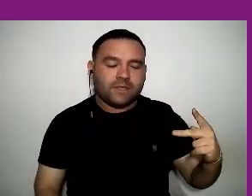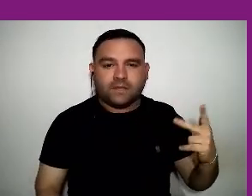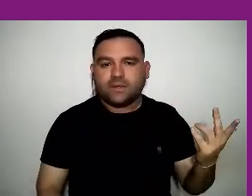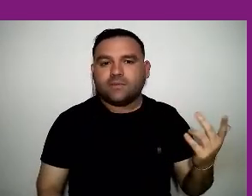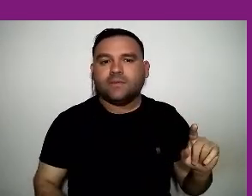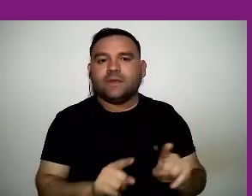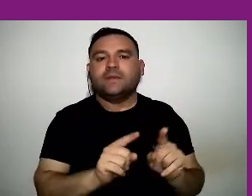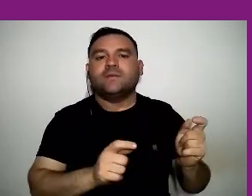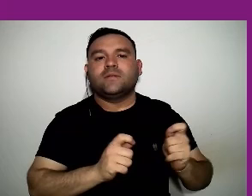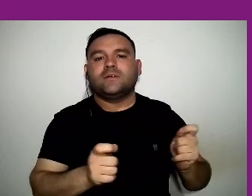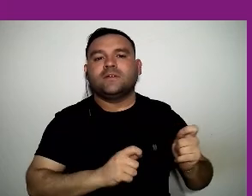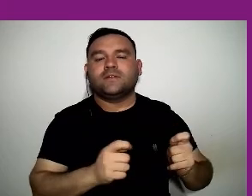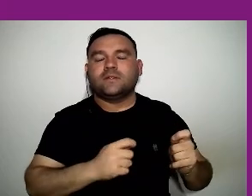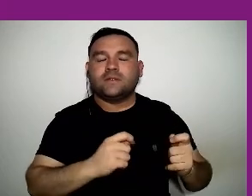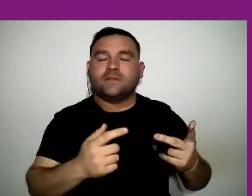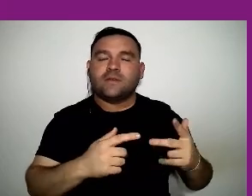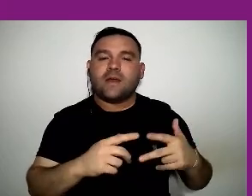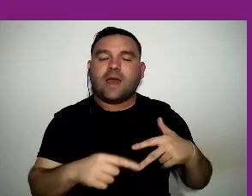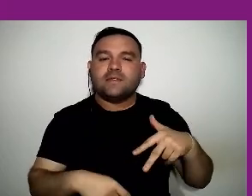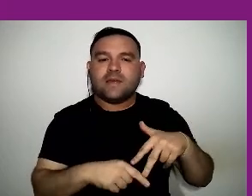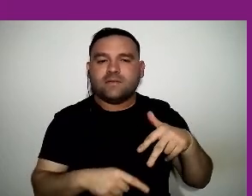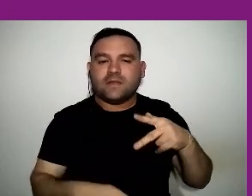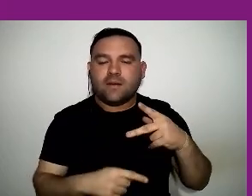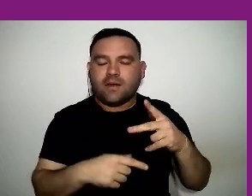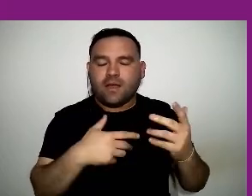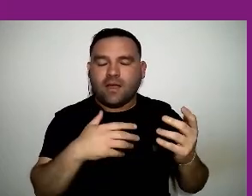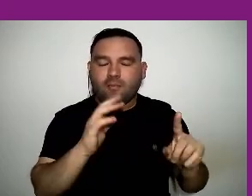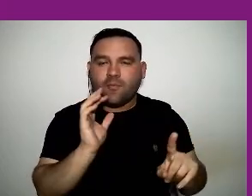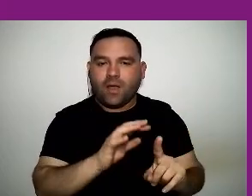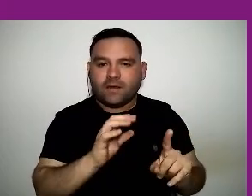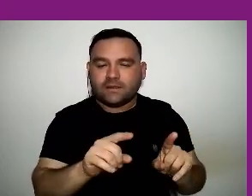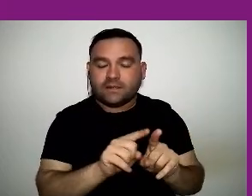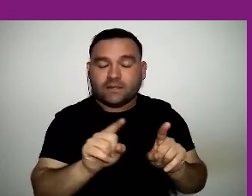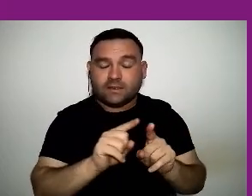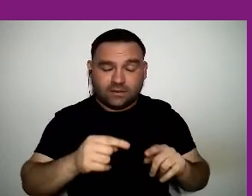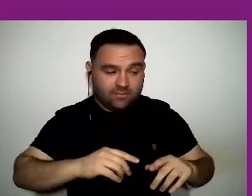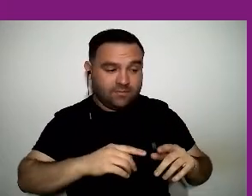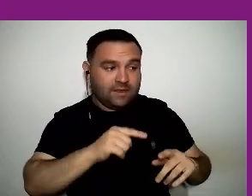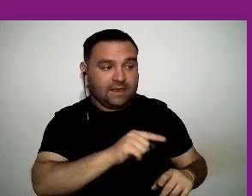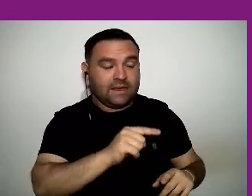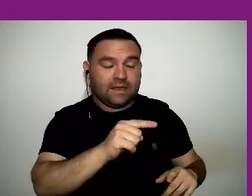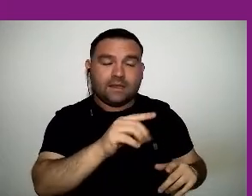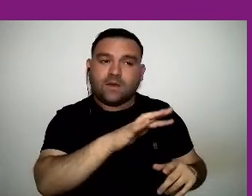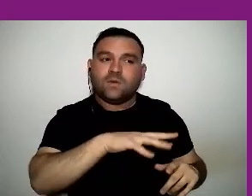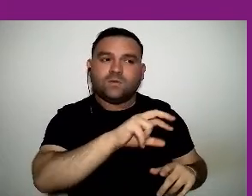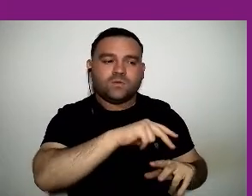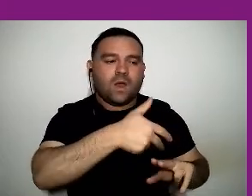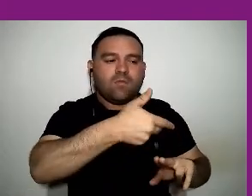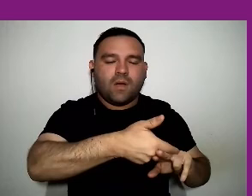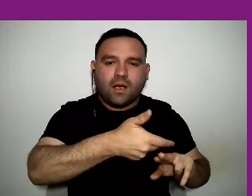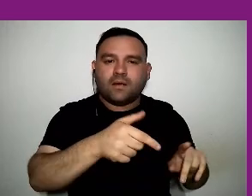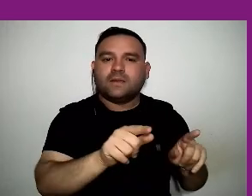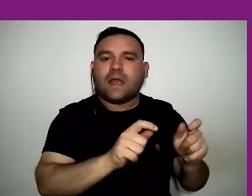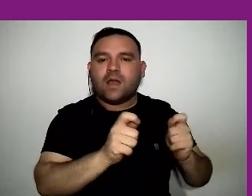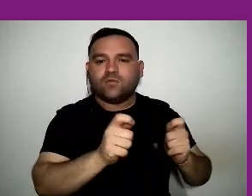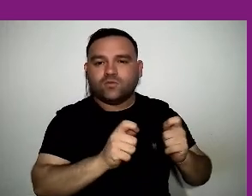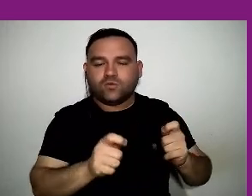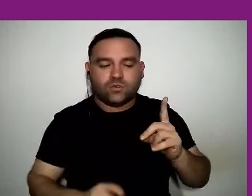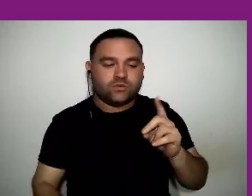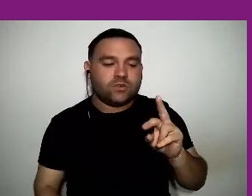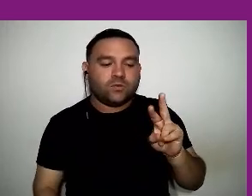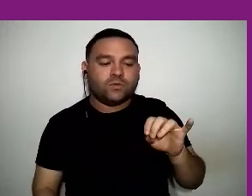controle da driving pressure, eventualmente recrutamento naqueles pacientes que devem ser submetidos, o ajuste do